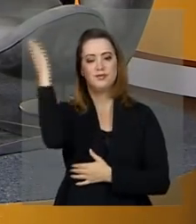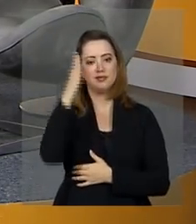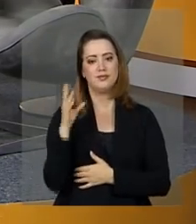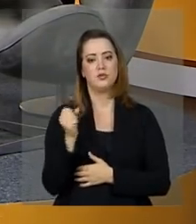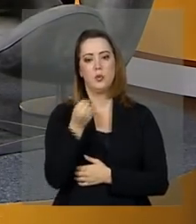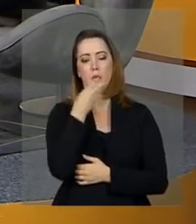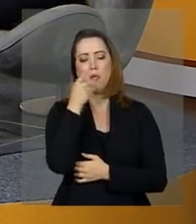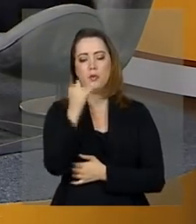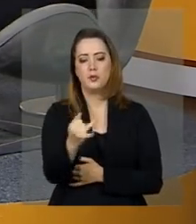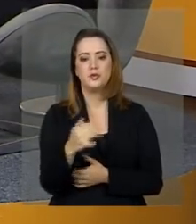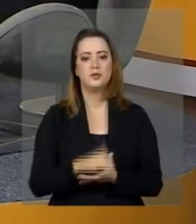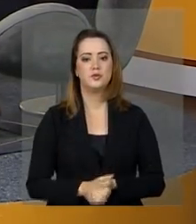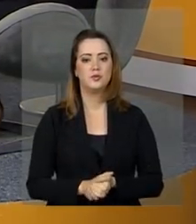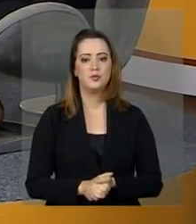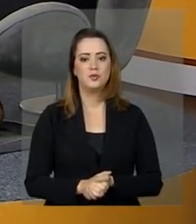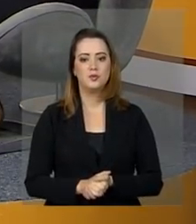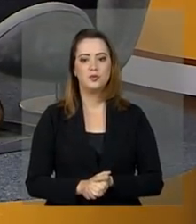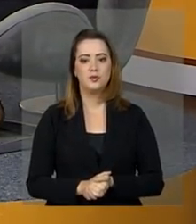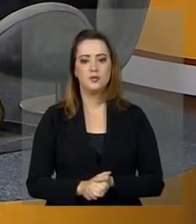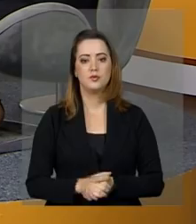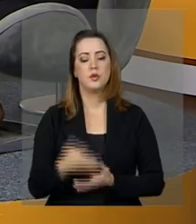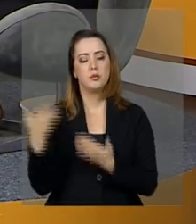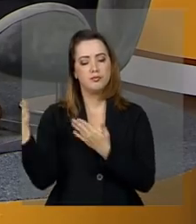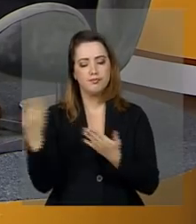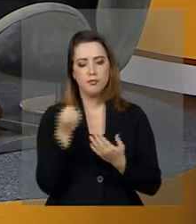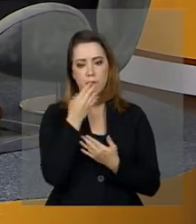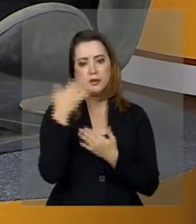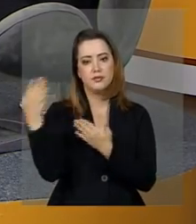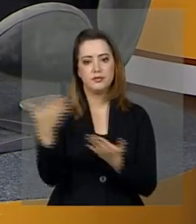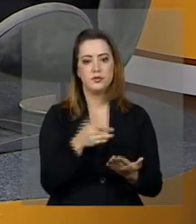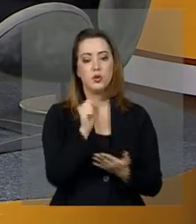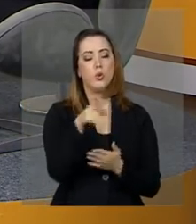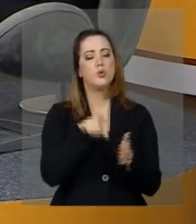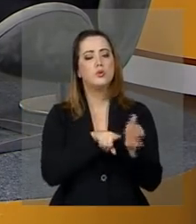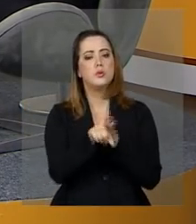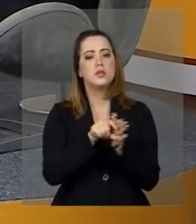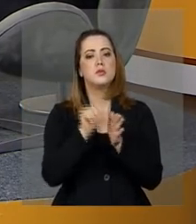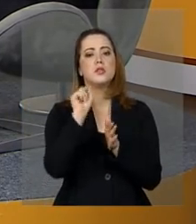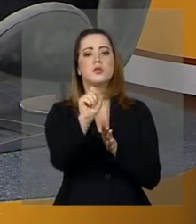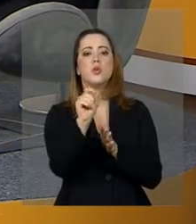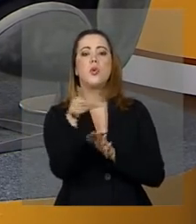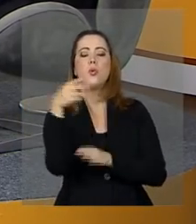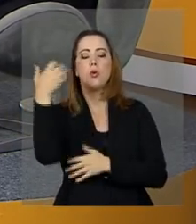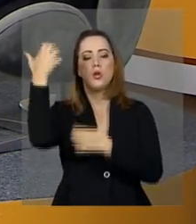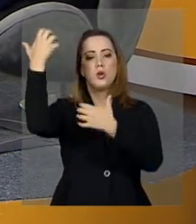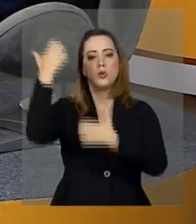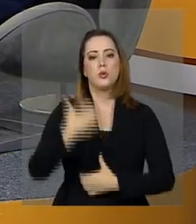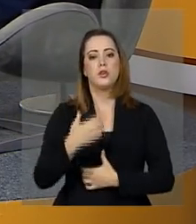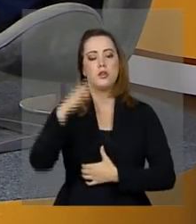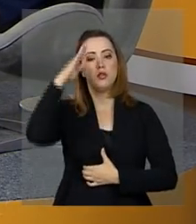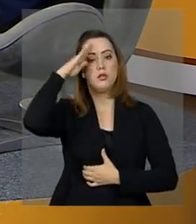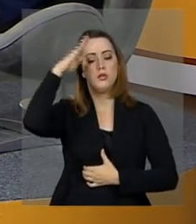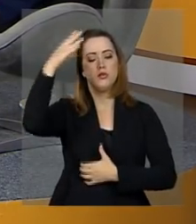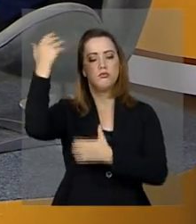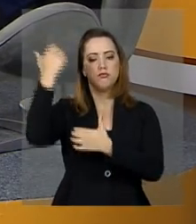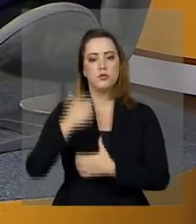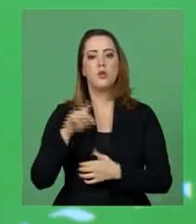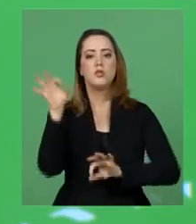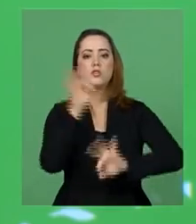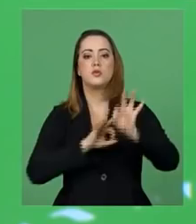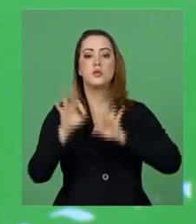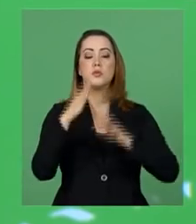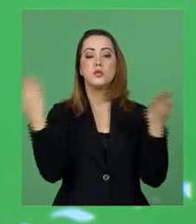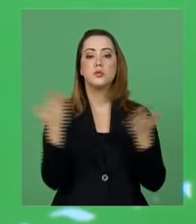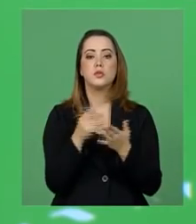Bom dia, tudo bem, coronel? Seja bem-vindo. Já começo perguntando para o senhor o que o Exército preparou para o desfile hoje. Bom, hoje nós temos,